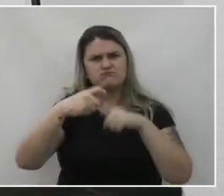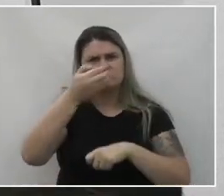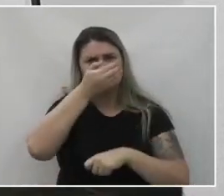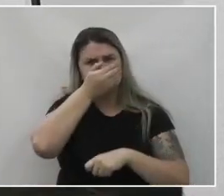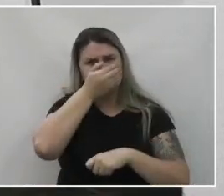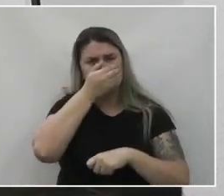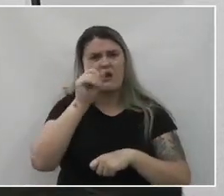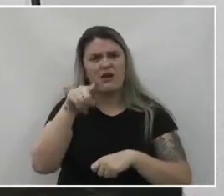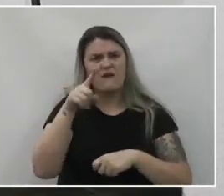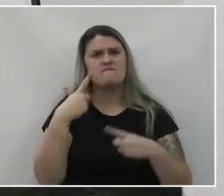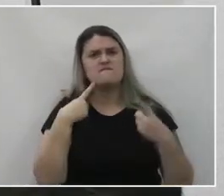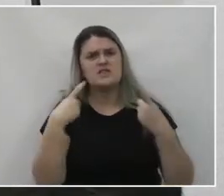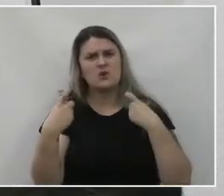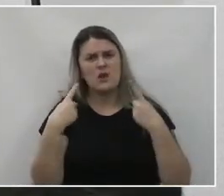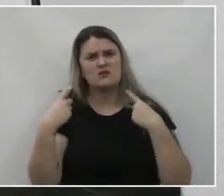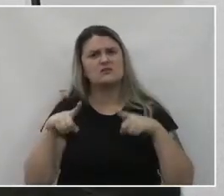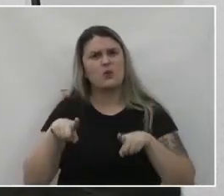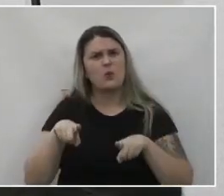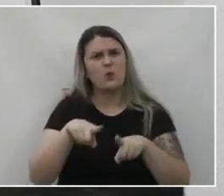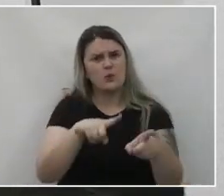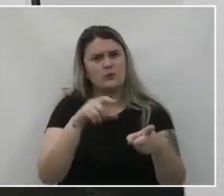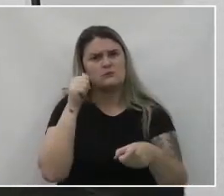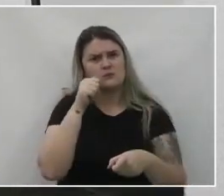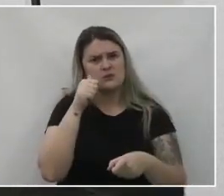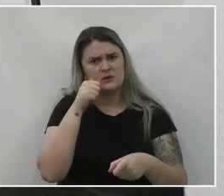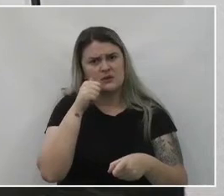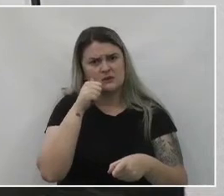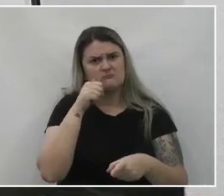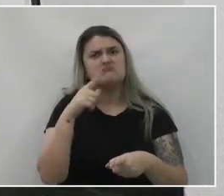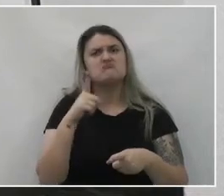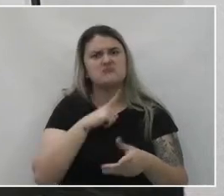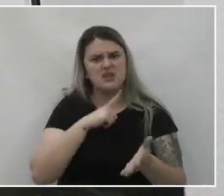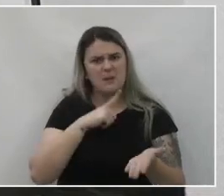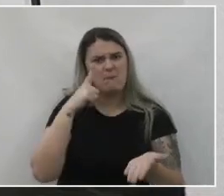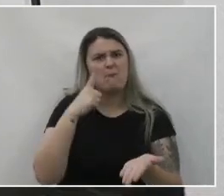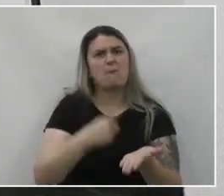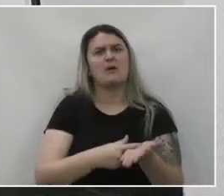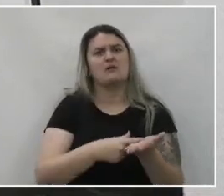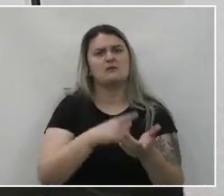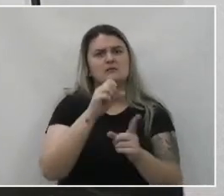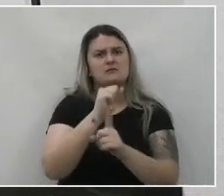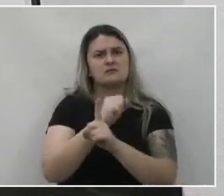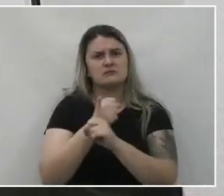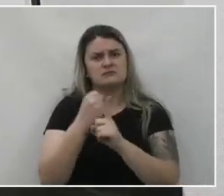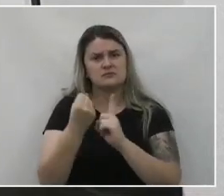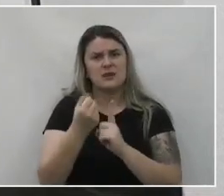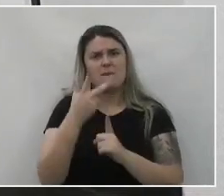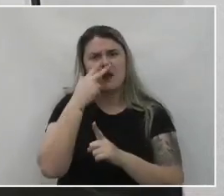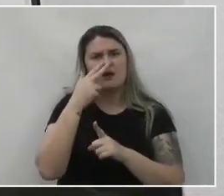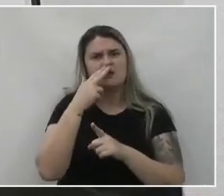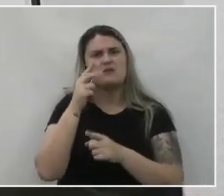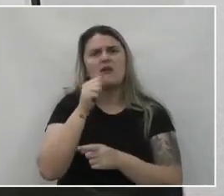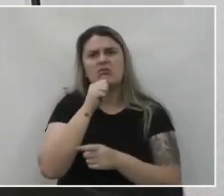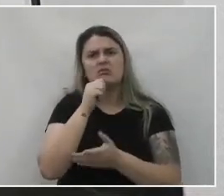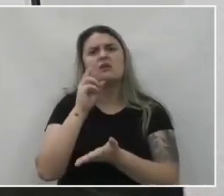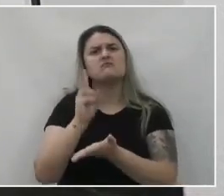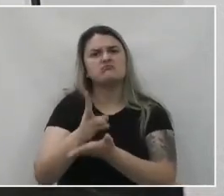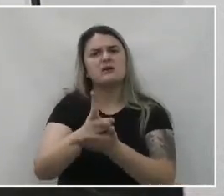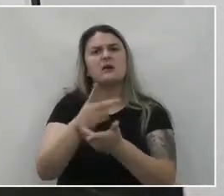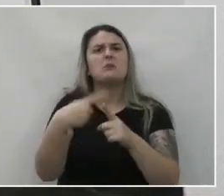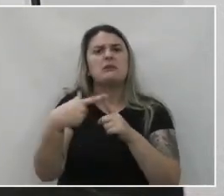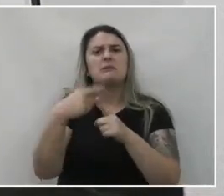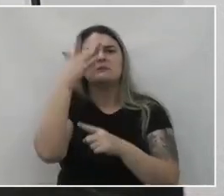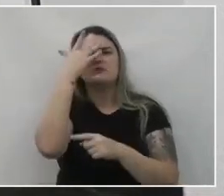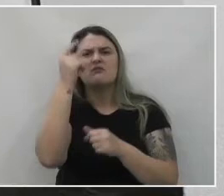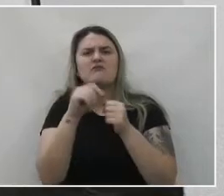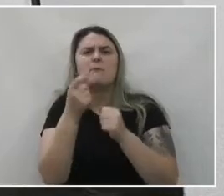uma violência velada contra as mulheres que existe de forma muito marcante na sociedade e que é reproduzida continuamente através de